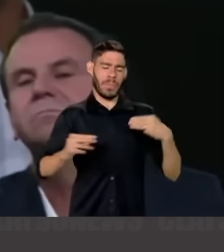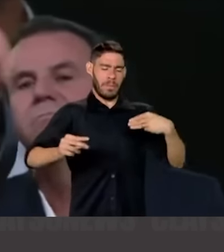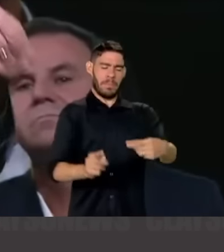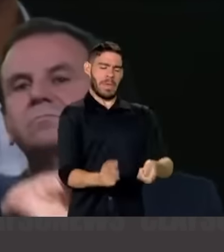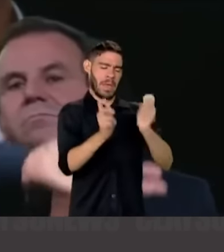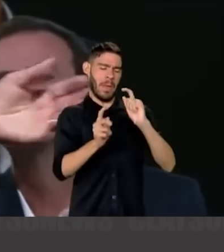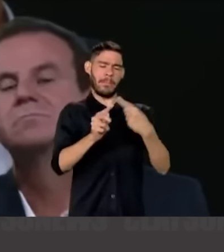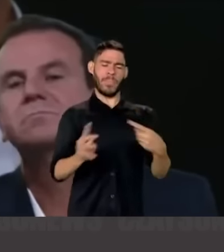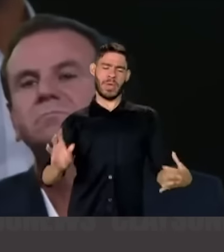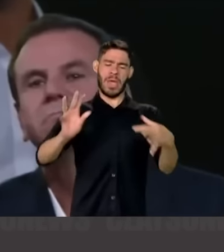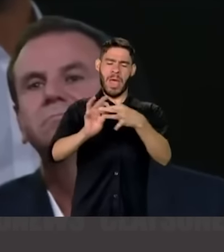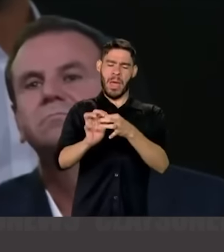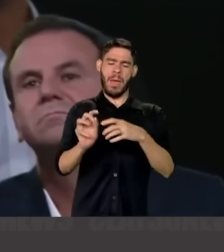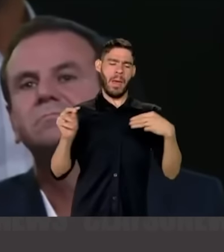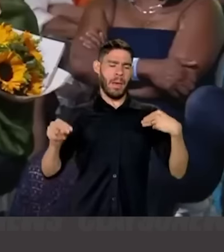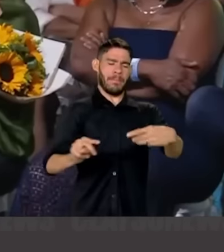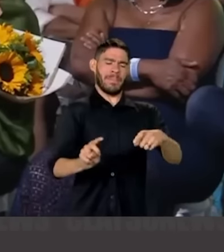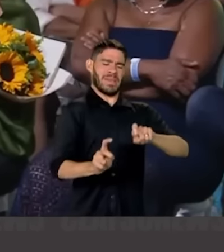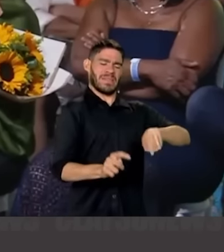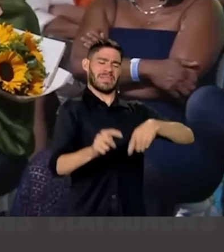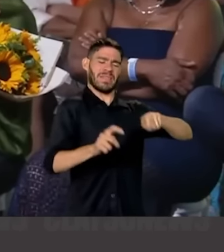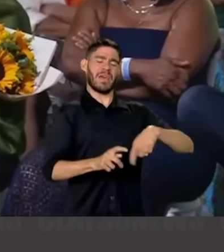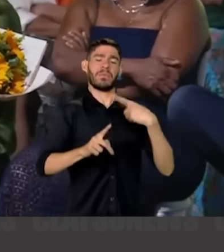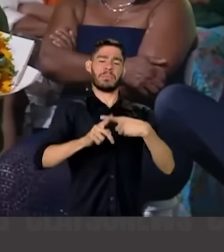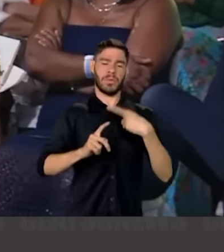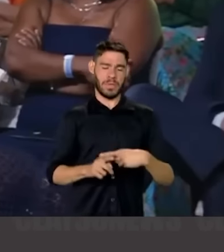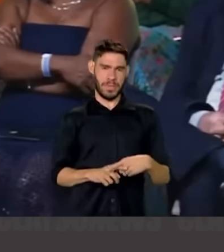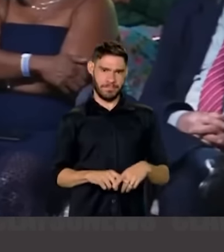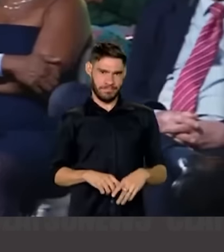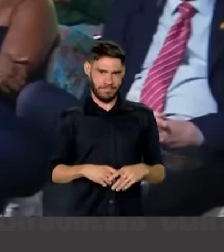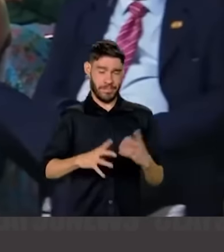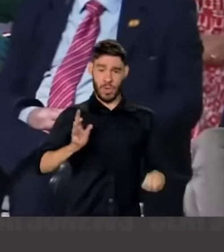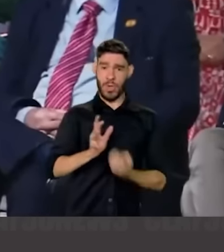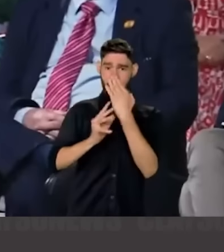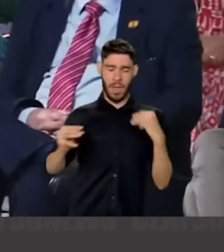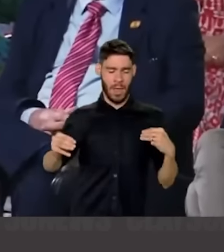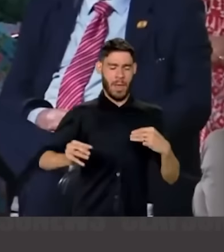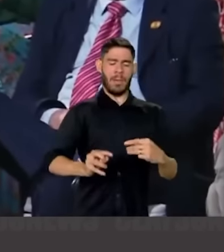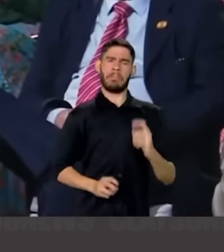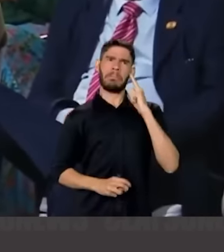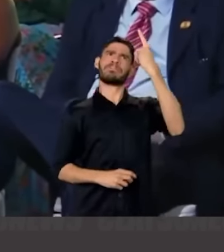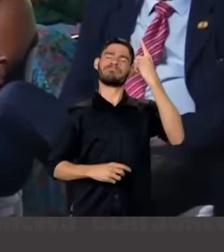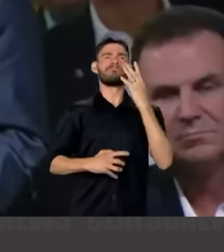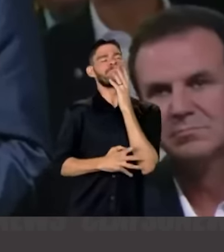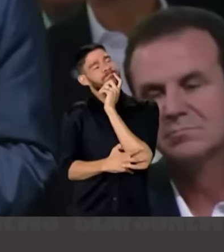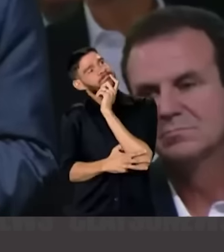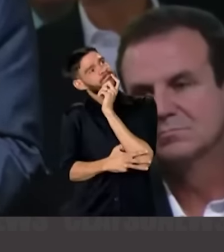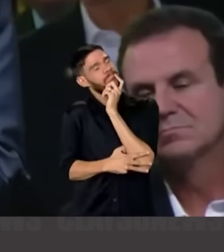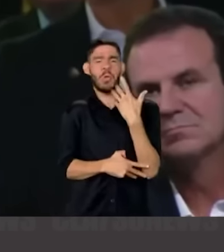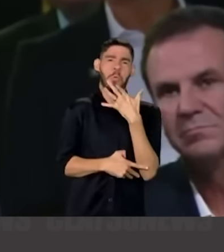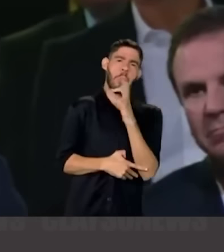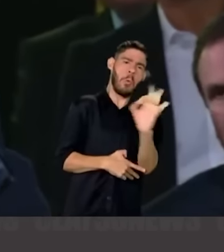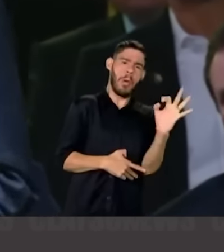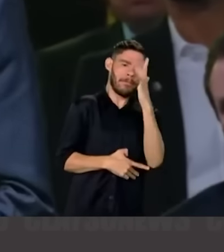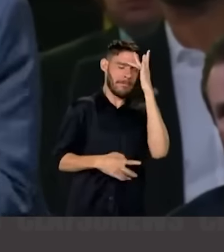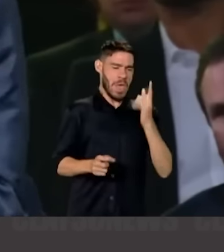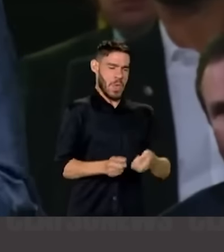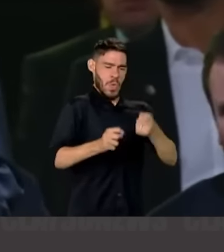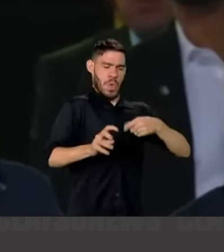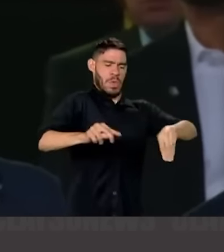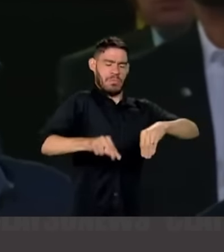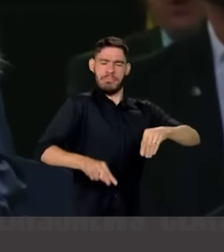estava ligado ao Ministério da Agricultura? Quando eu resolvi criar o Ministério da Pesca, eu falei, pô, peraí, eu não conheço ninguém pescando em